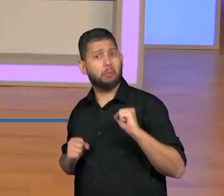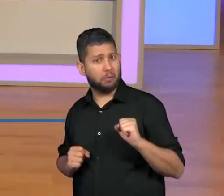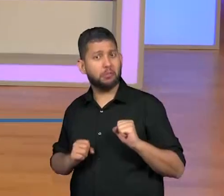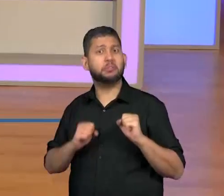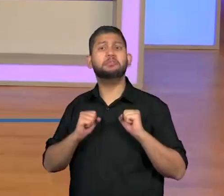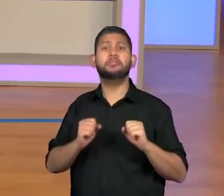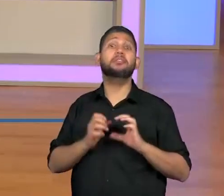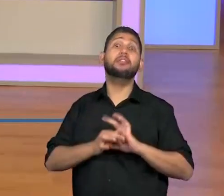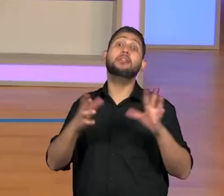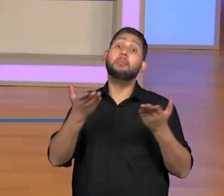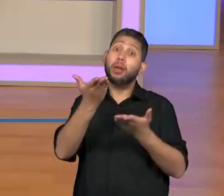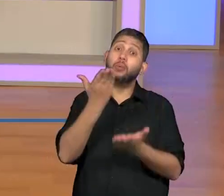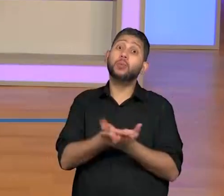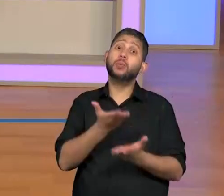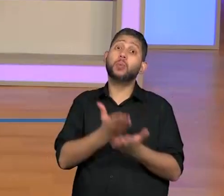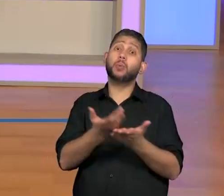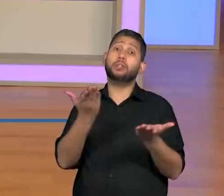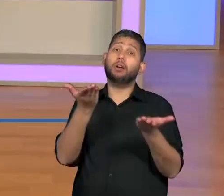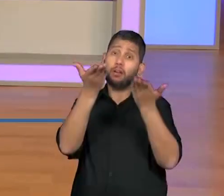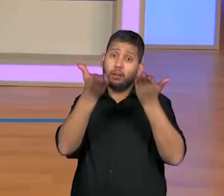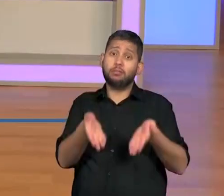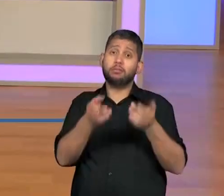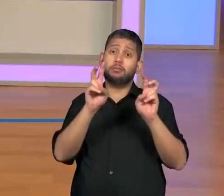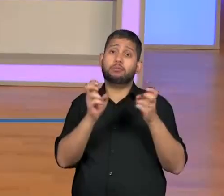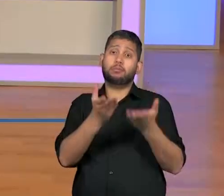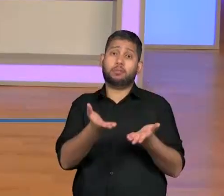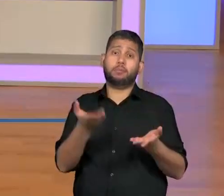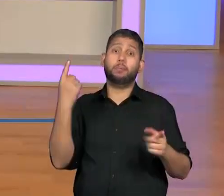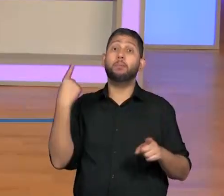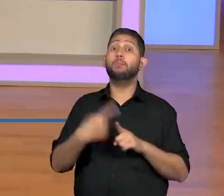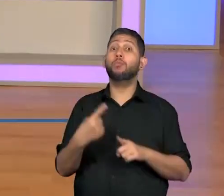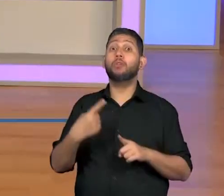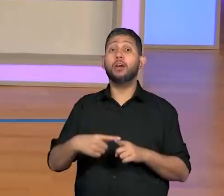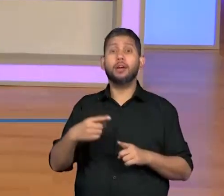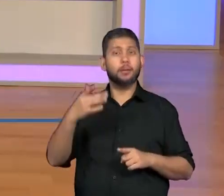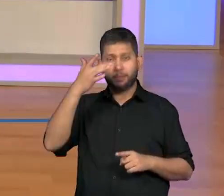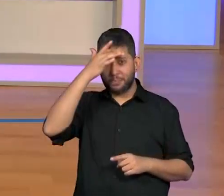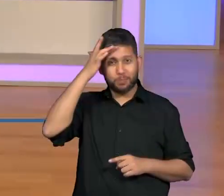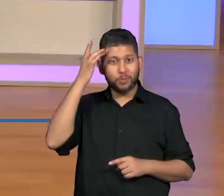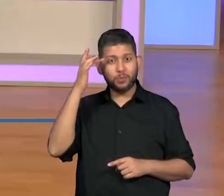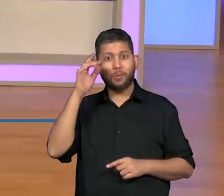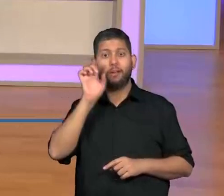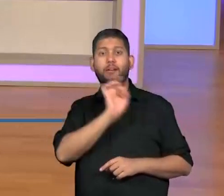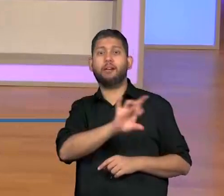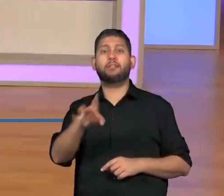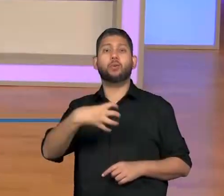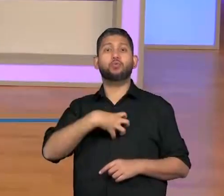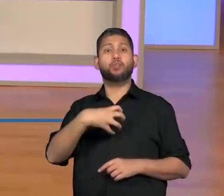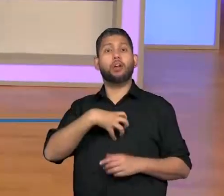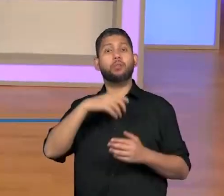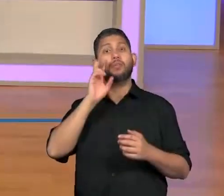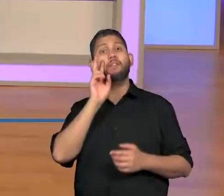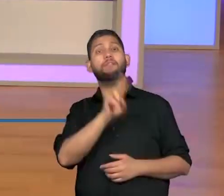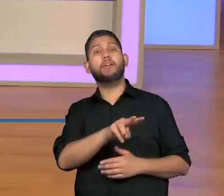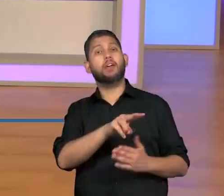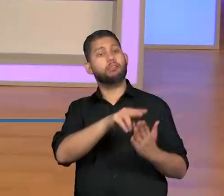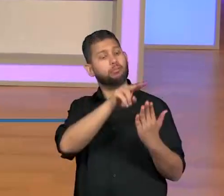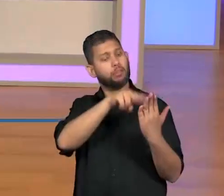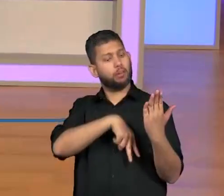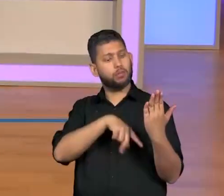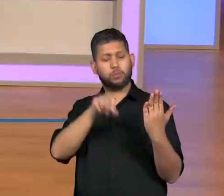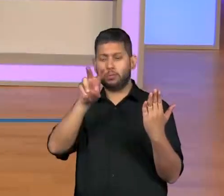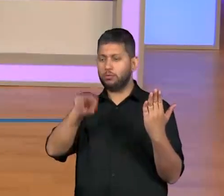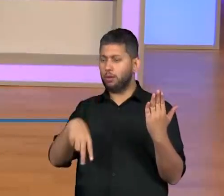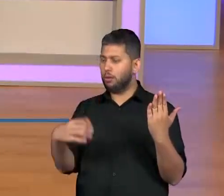também procure estudá-lo, porque nós vamos avaliar de acordo com as características, para saber se ele realmente faz parte